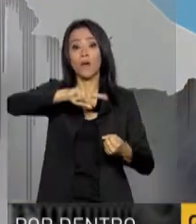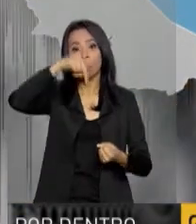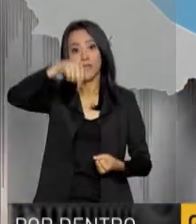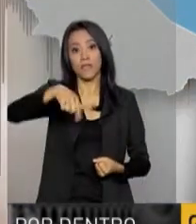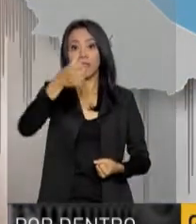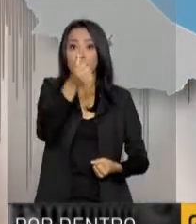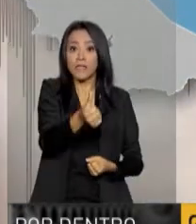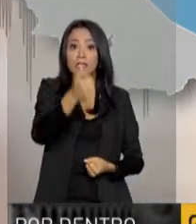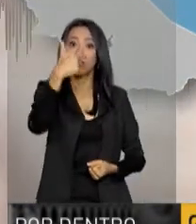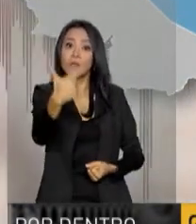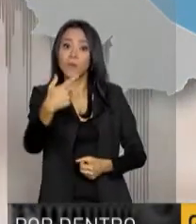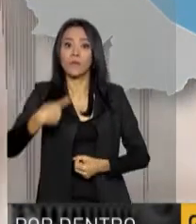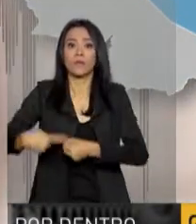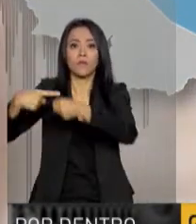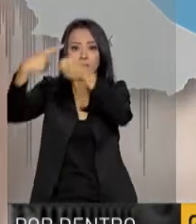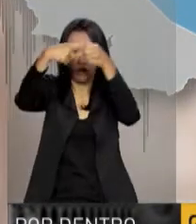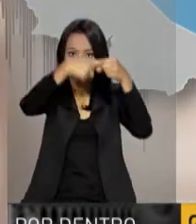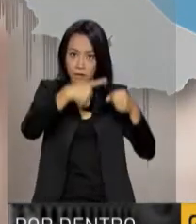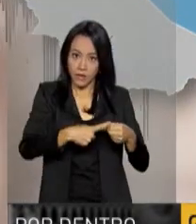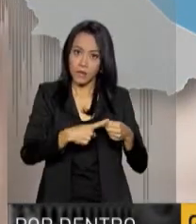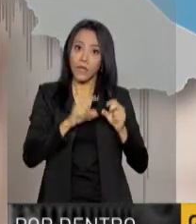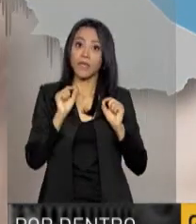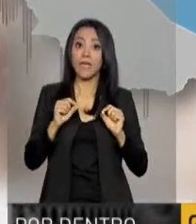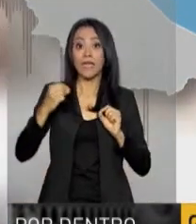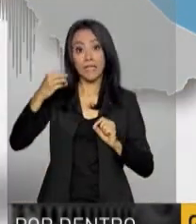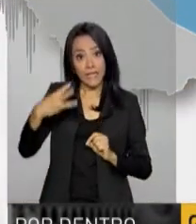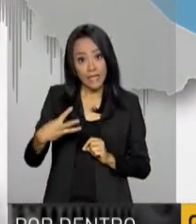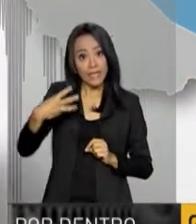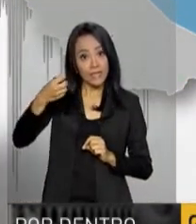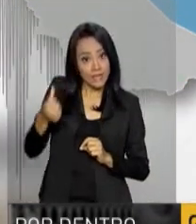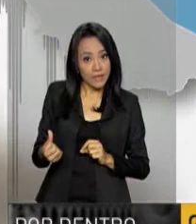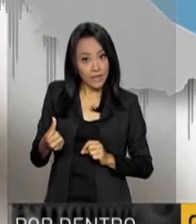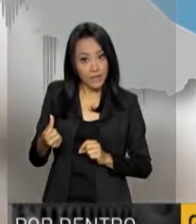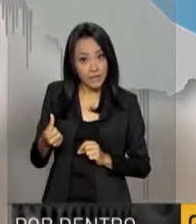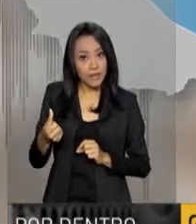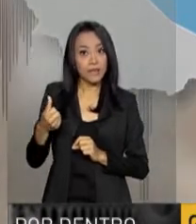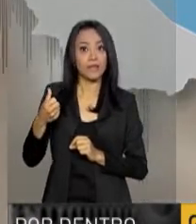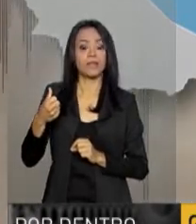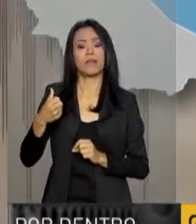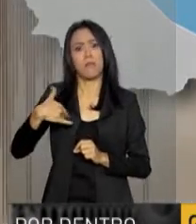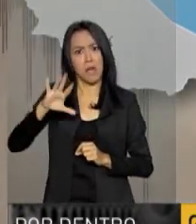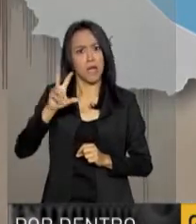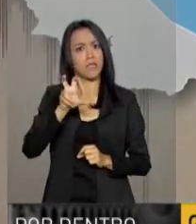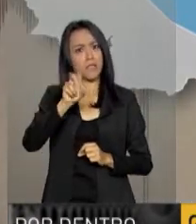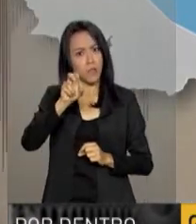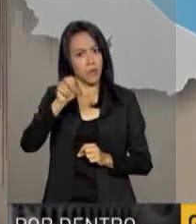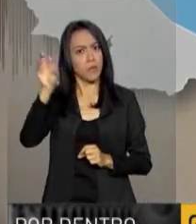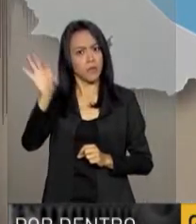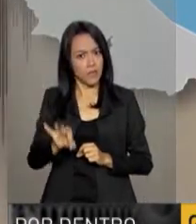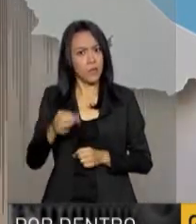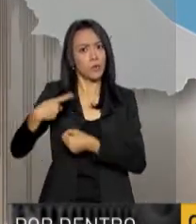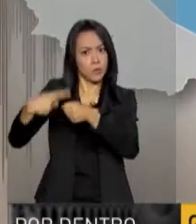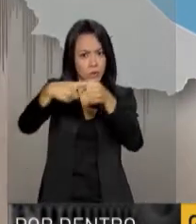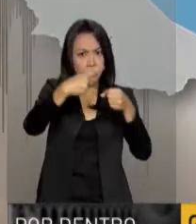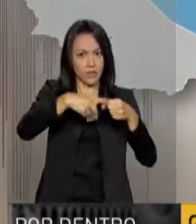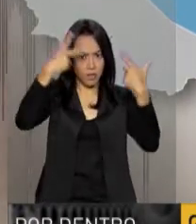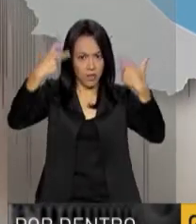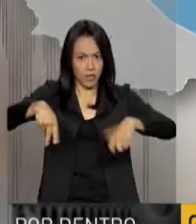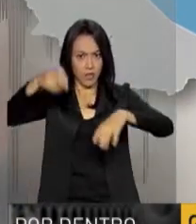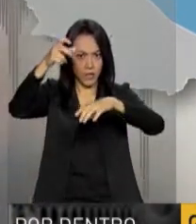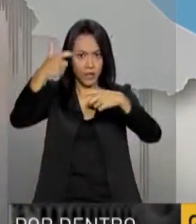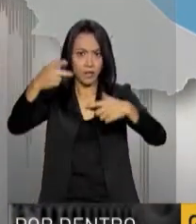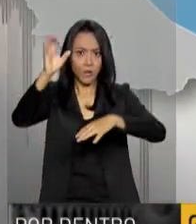informação que nós temos é que 36 dos nossos municípios mais de 50% dos municípios estão prontos